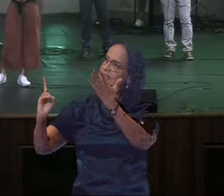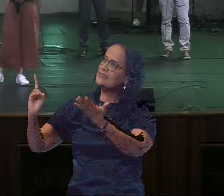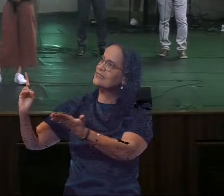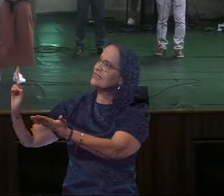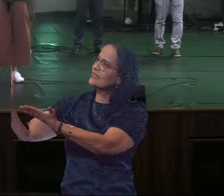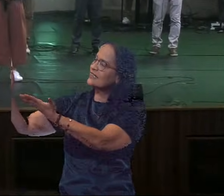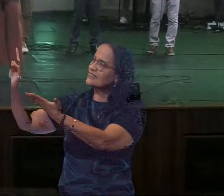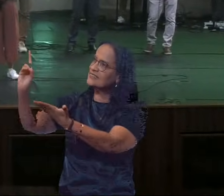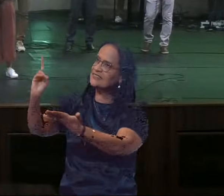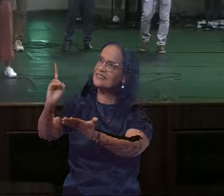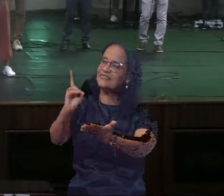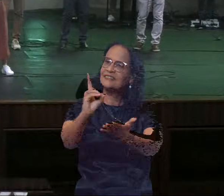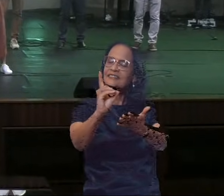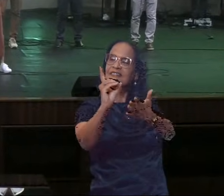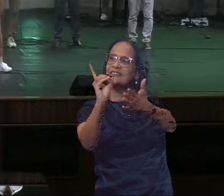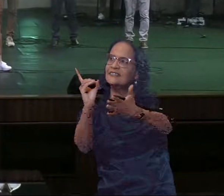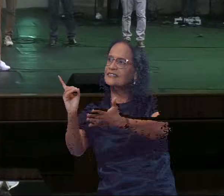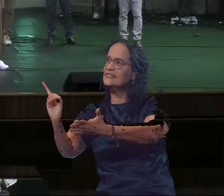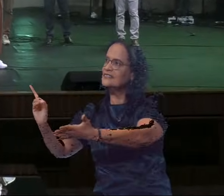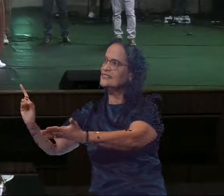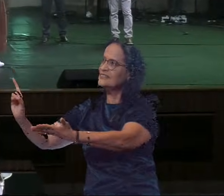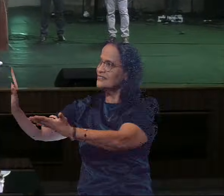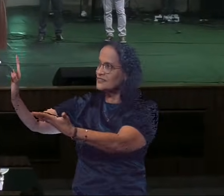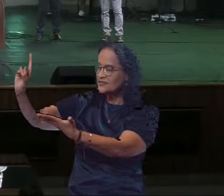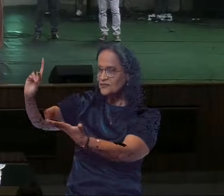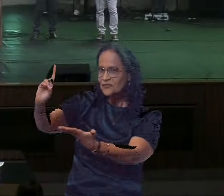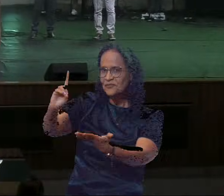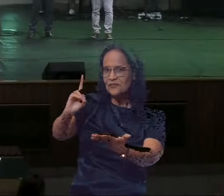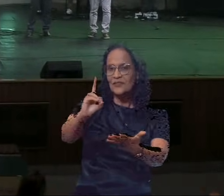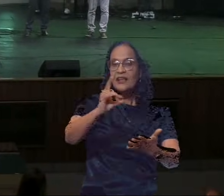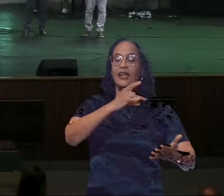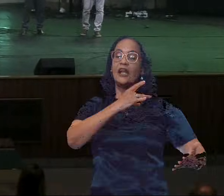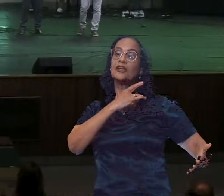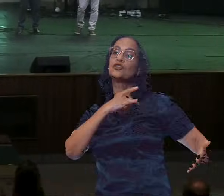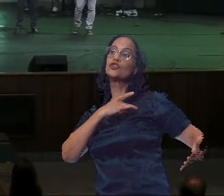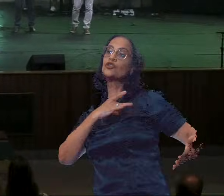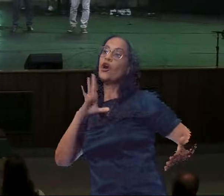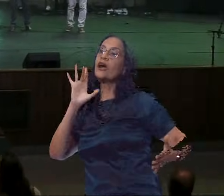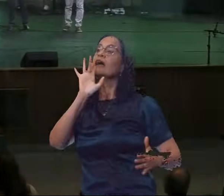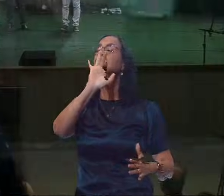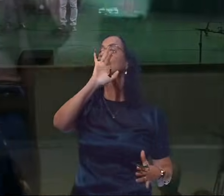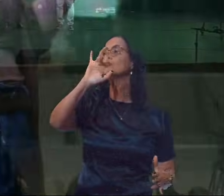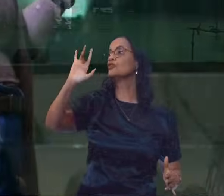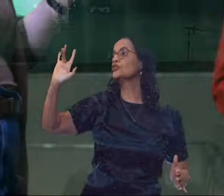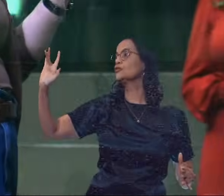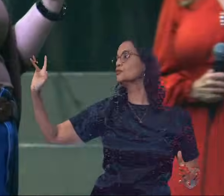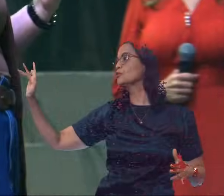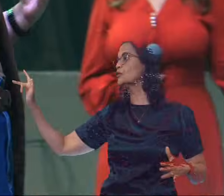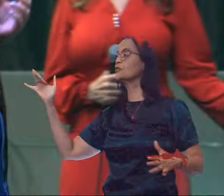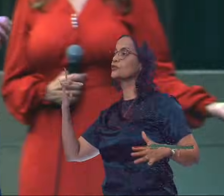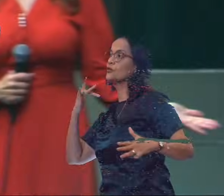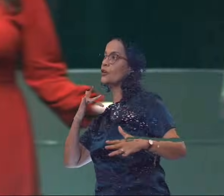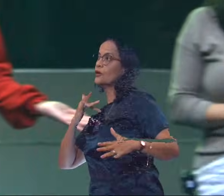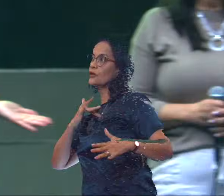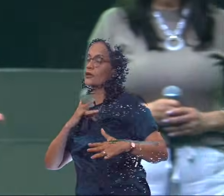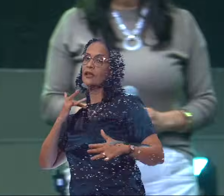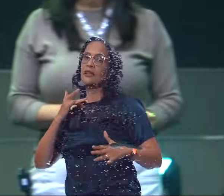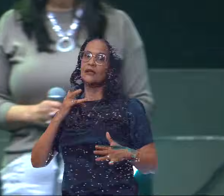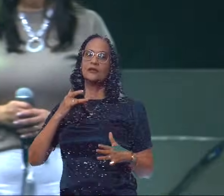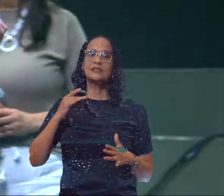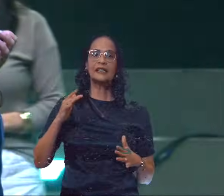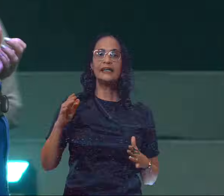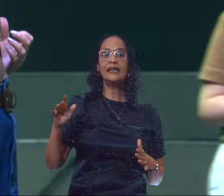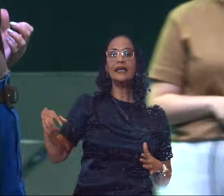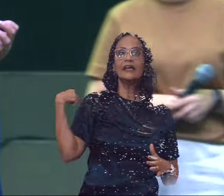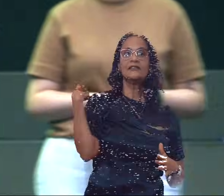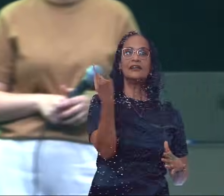vai tocar a sua vida. Ele toca a minha vida. Esse Rei poderoso, nós